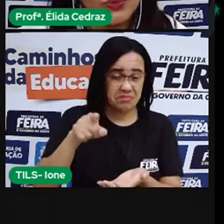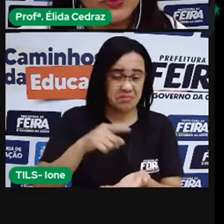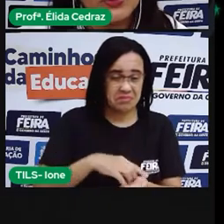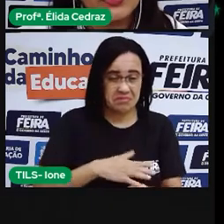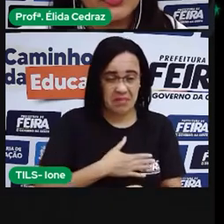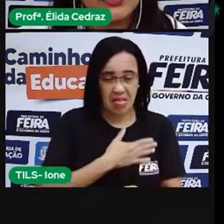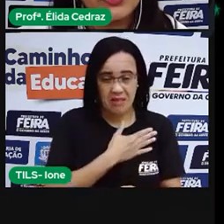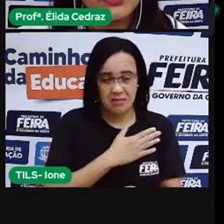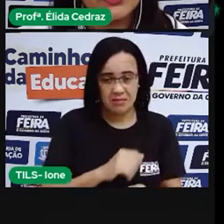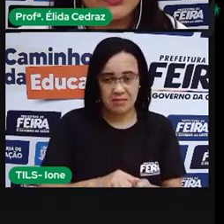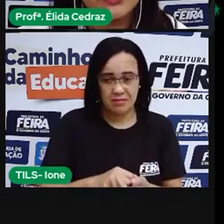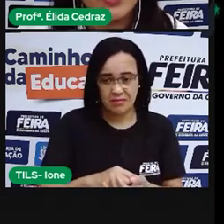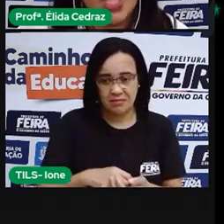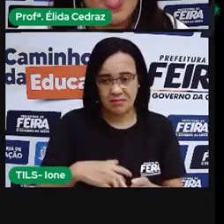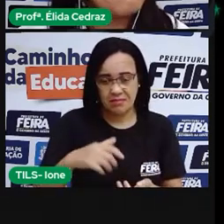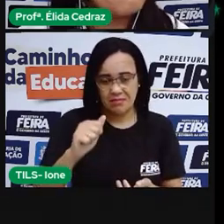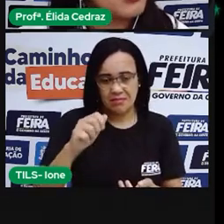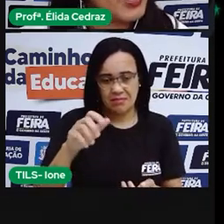Caracol.